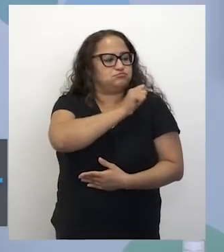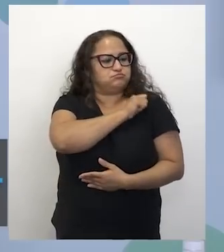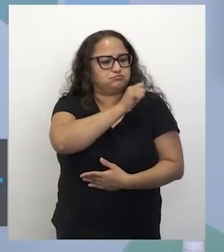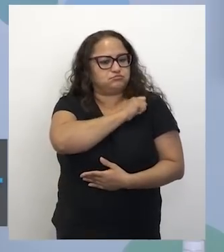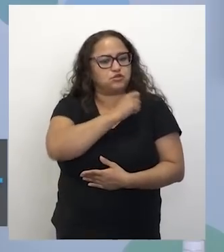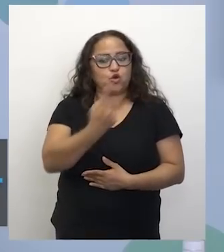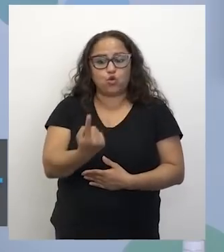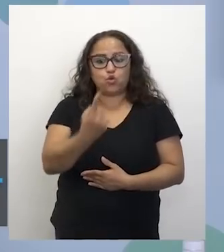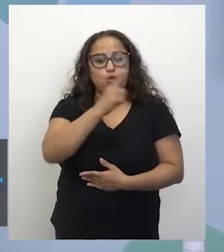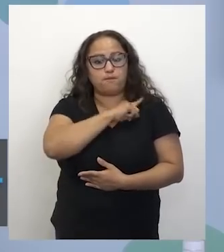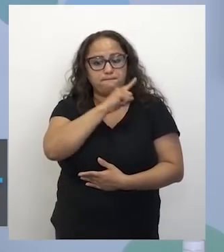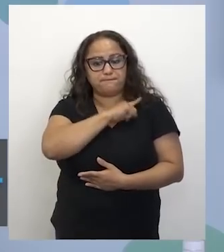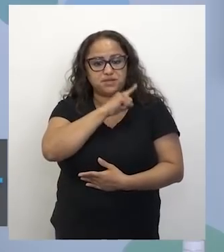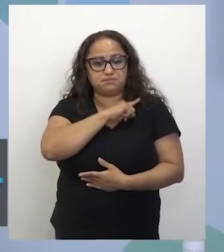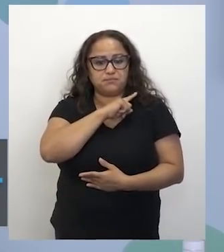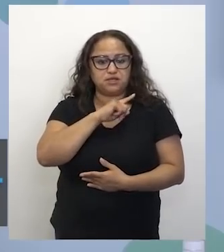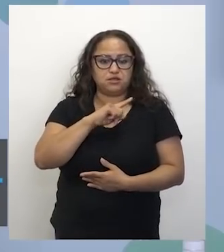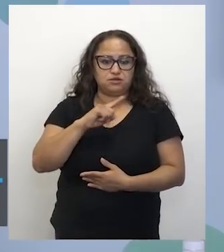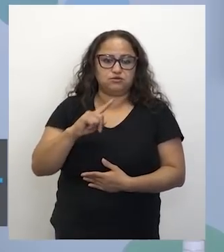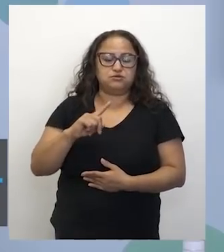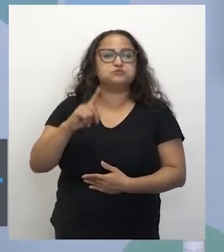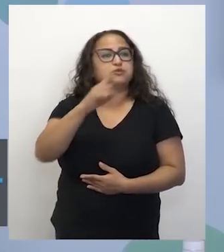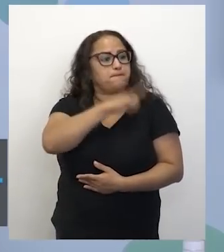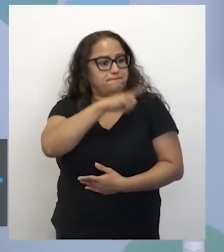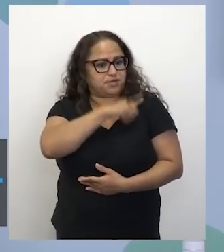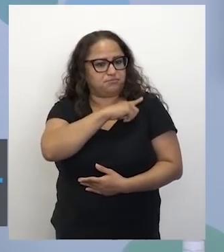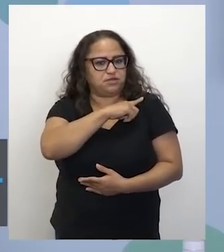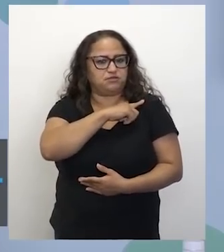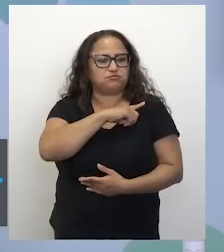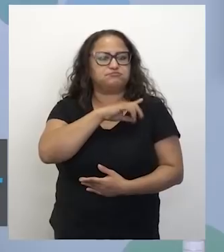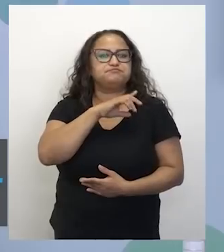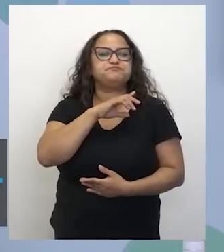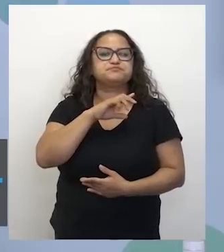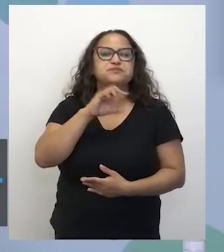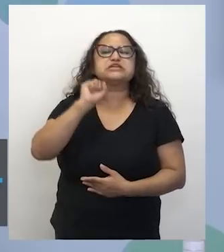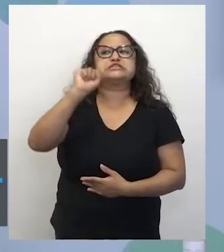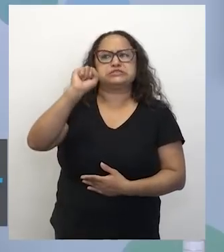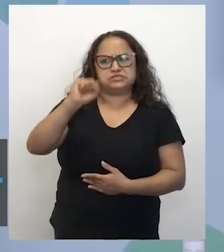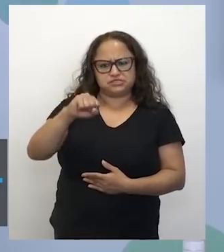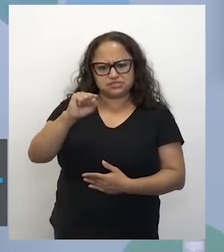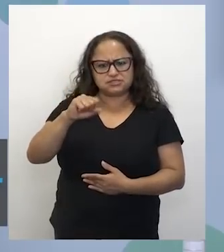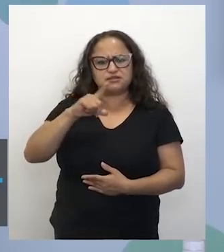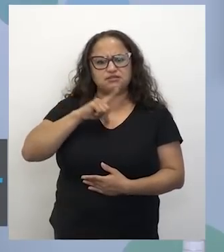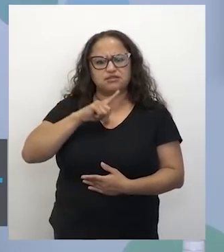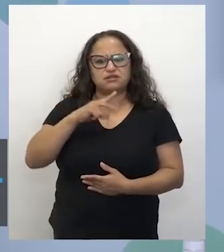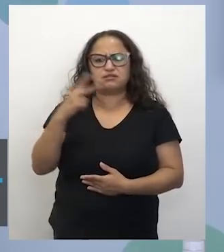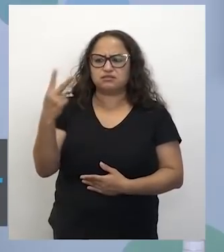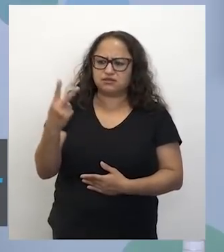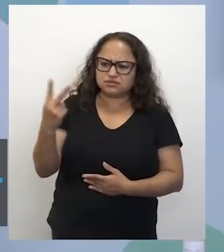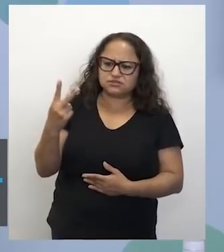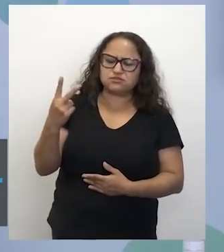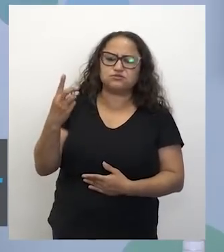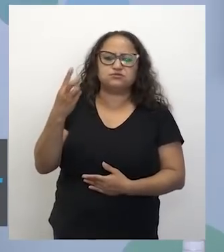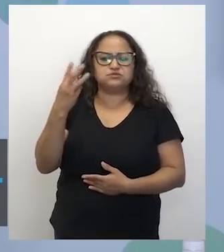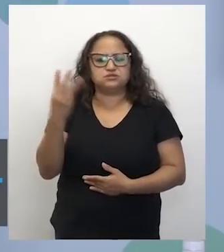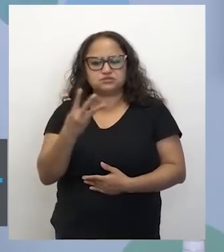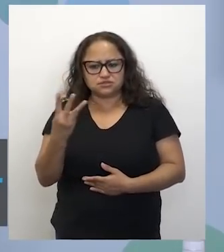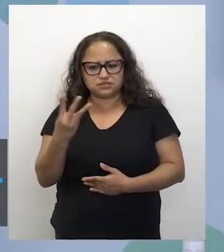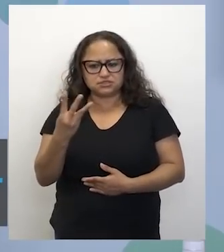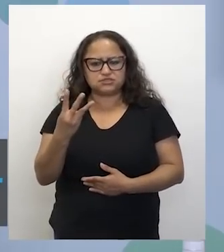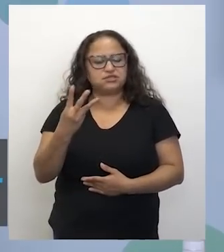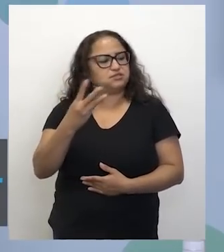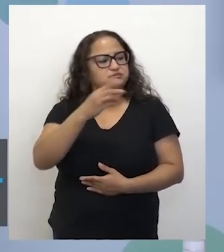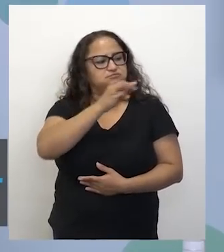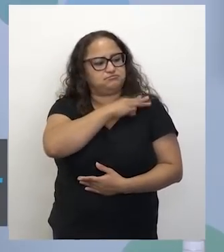primeiro bimestre, ou melhor, da primeira série. Eu sei que, com certeza, da segunda e da terceira série tem. Eu